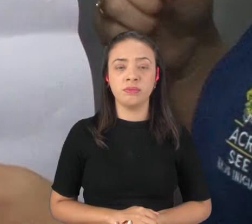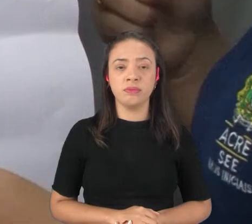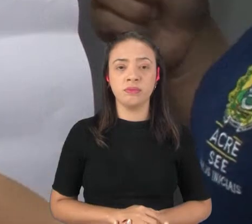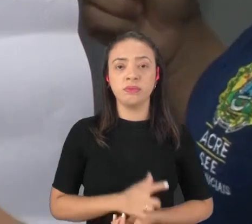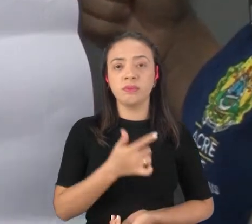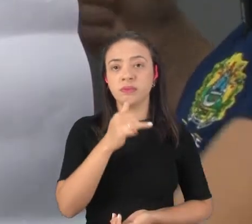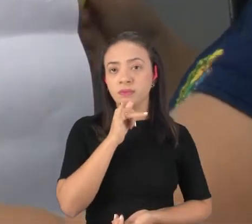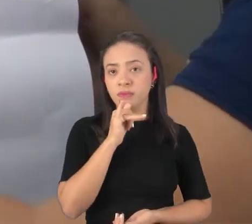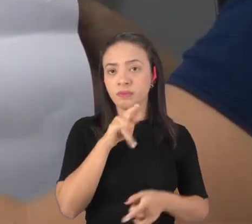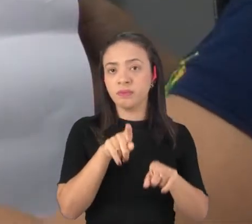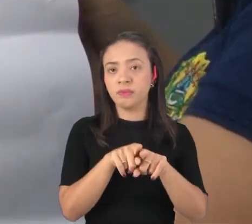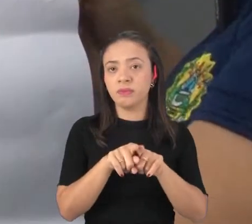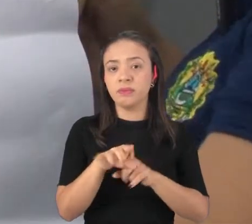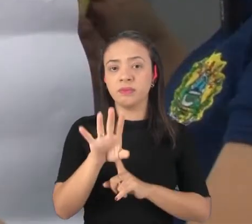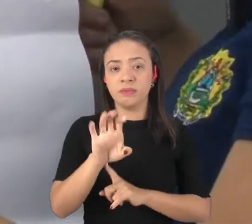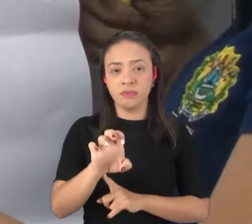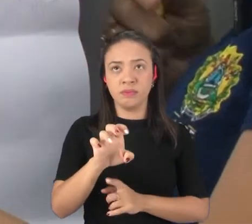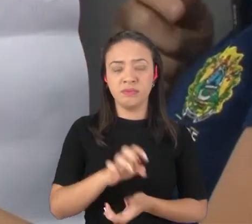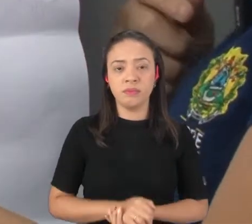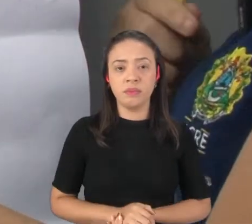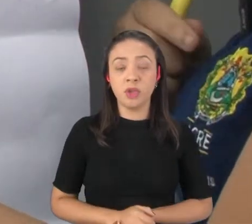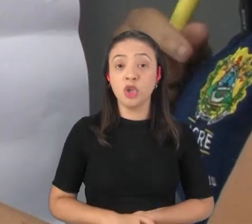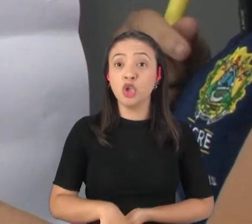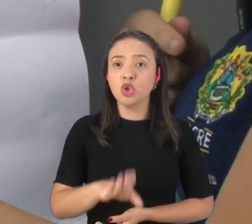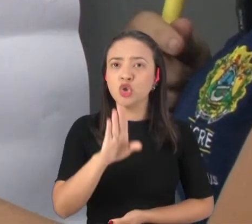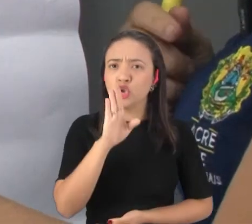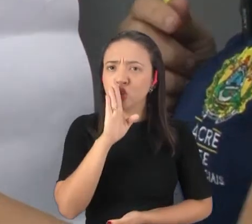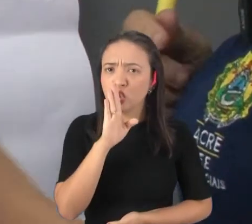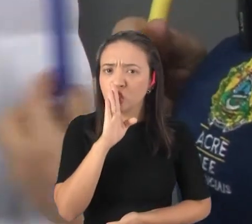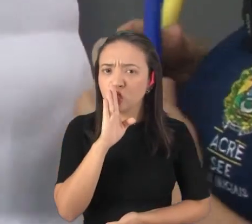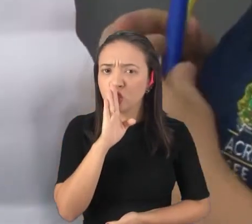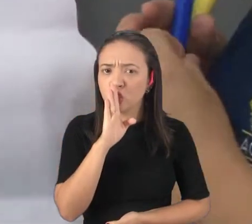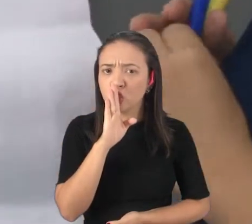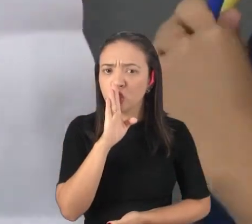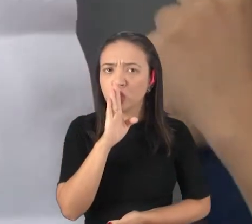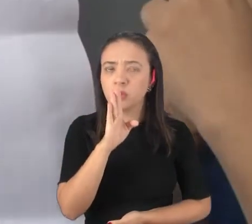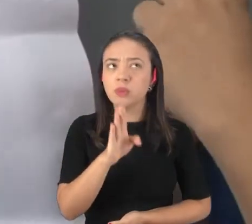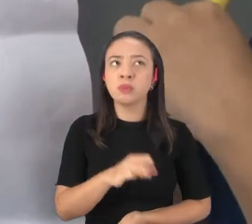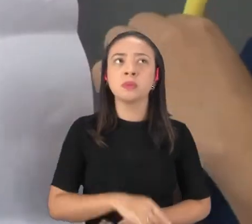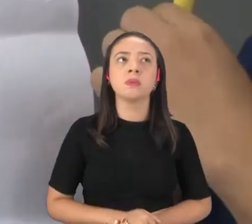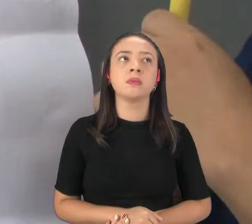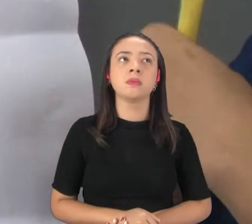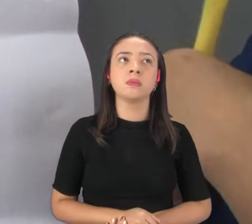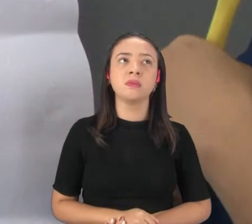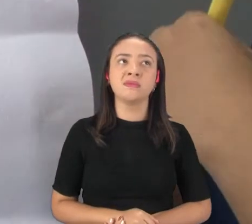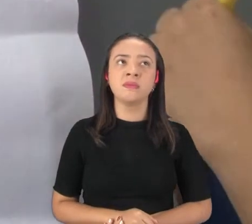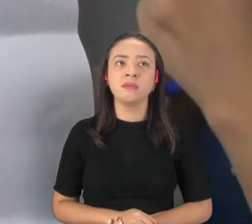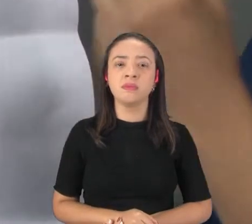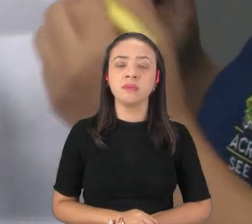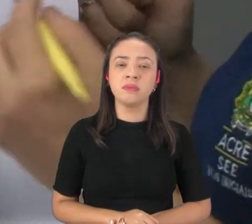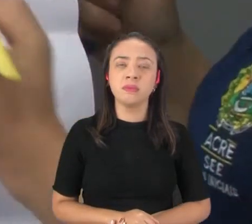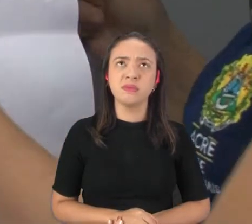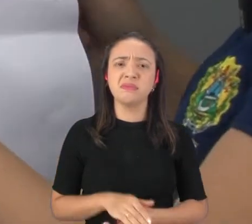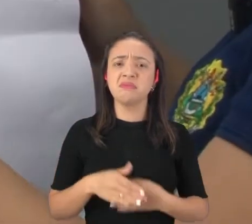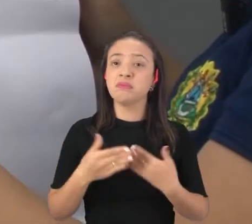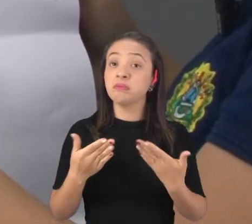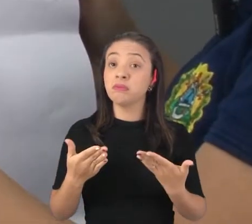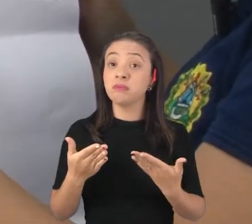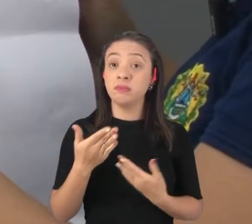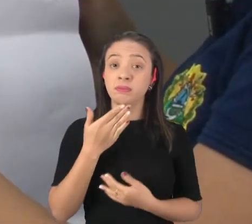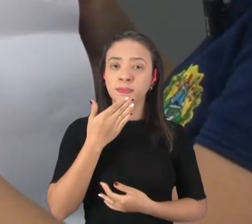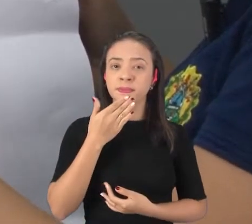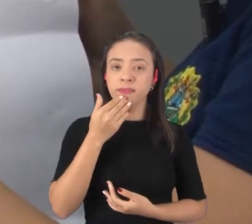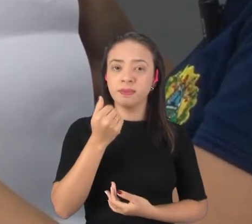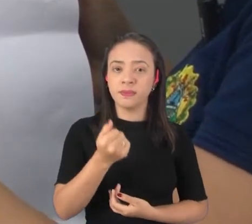Próximo. Não faça um barulho. Mais adequado aqui, eu falo, ó, não faça um barulho. Mais